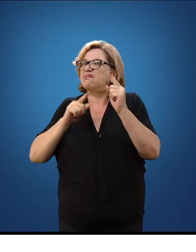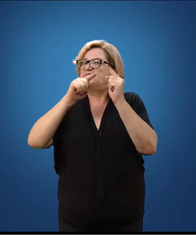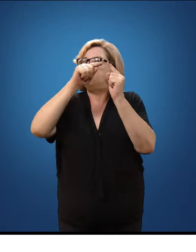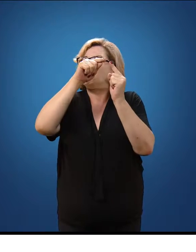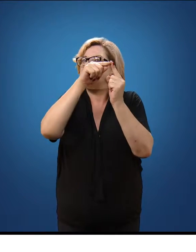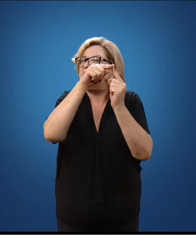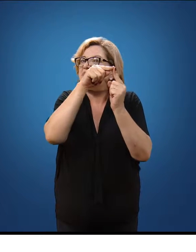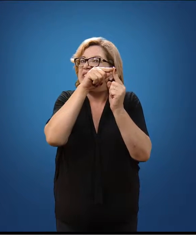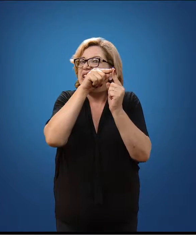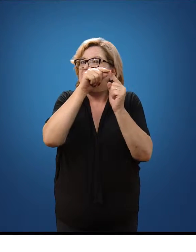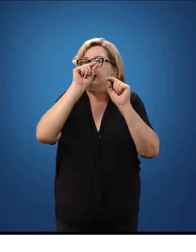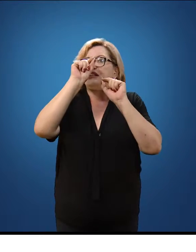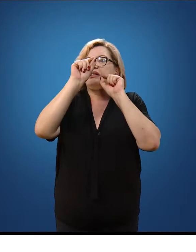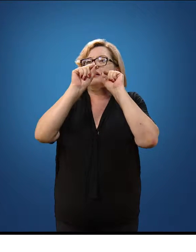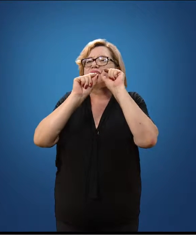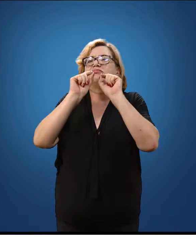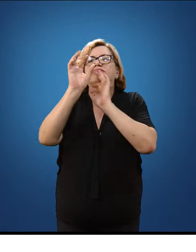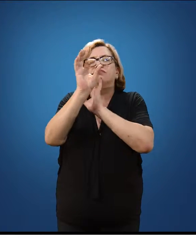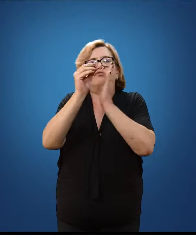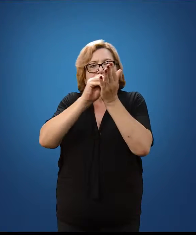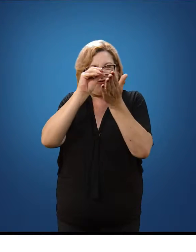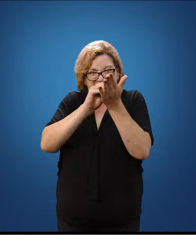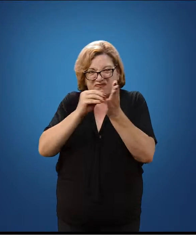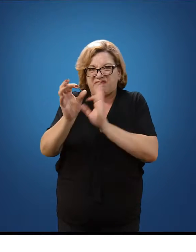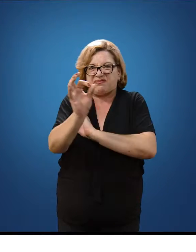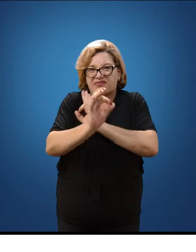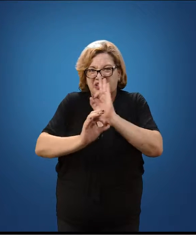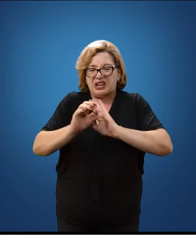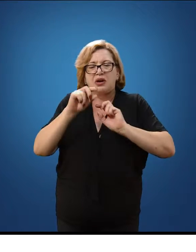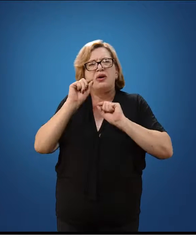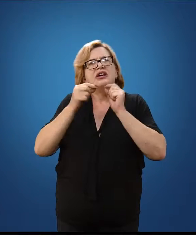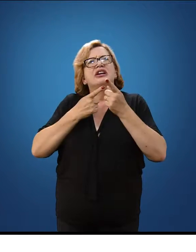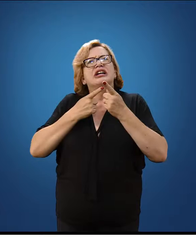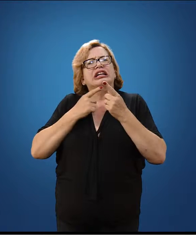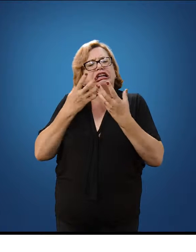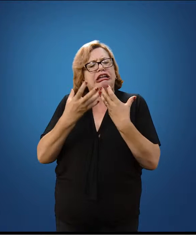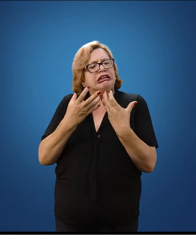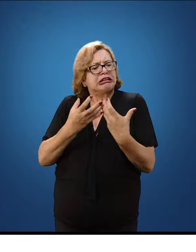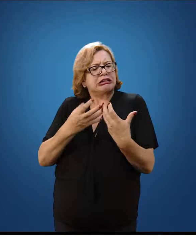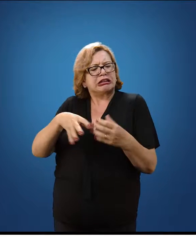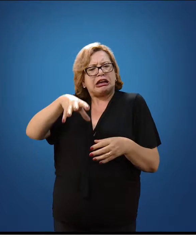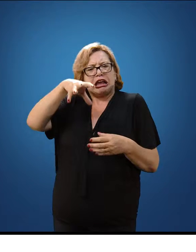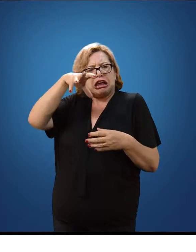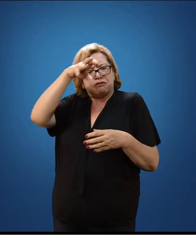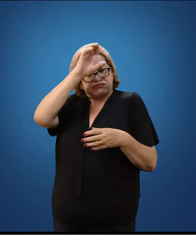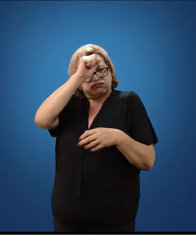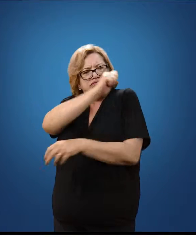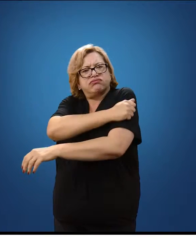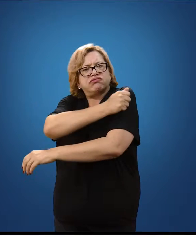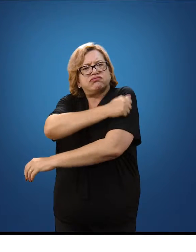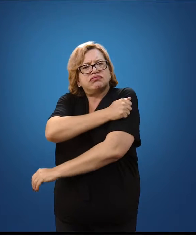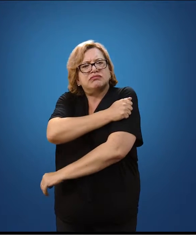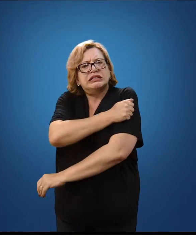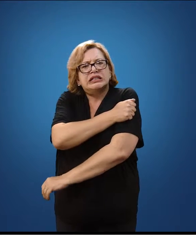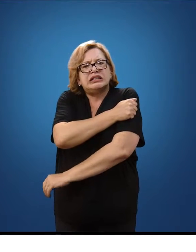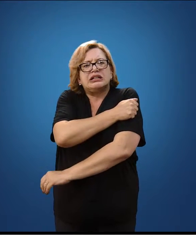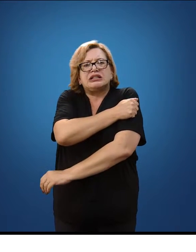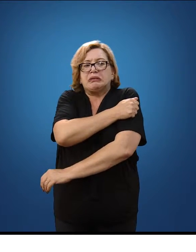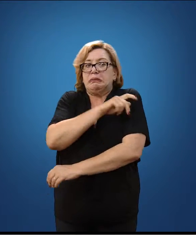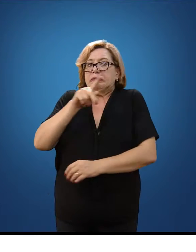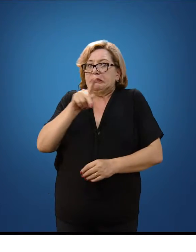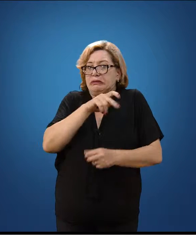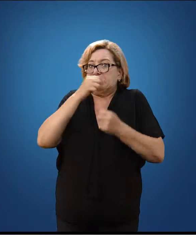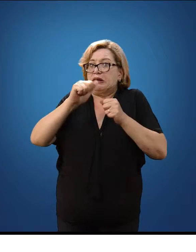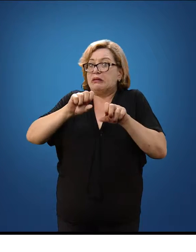ele organizou, o que ele deseja que o aluno trabalhe nesse instrumento, ele